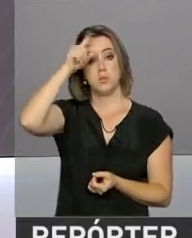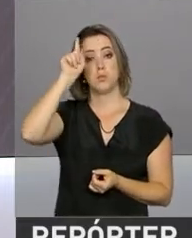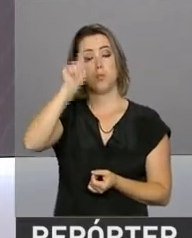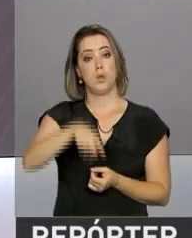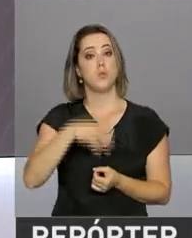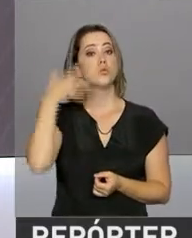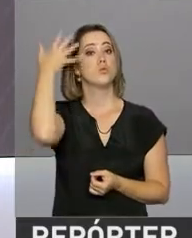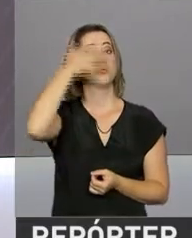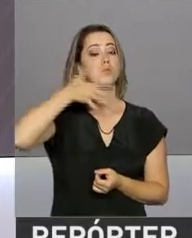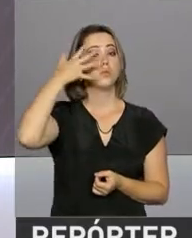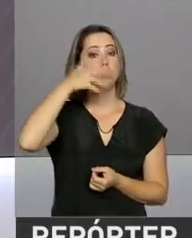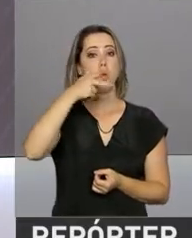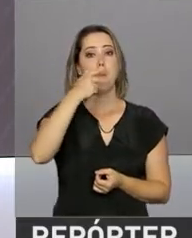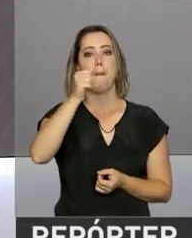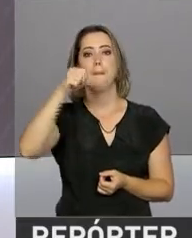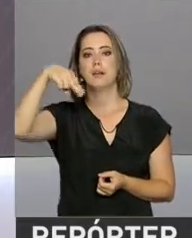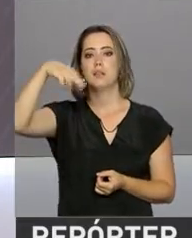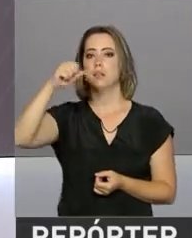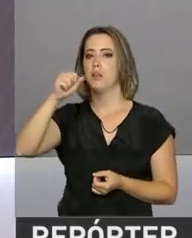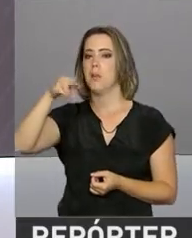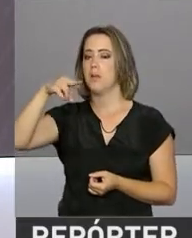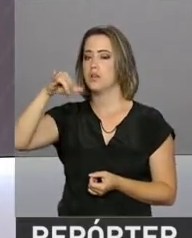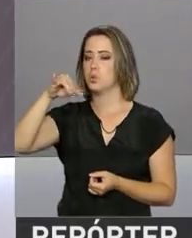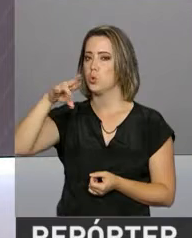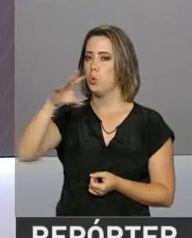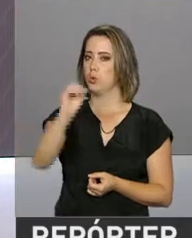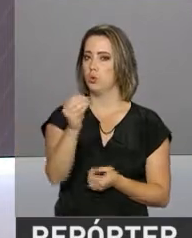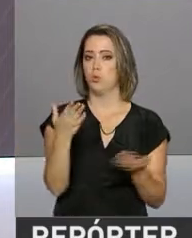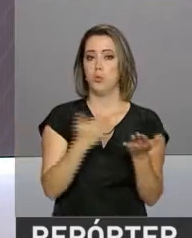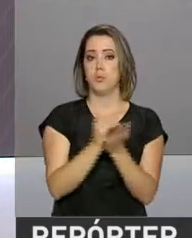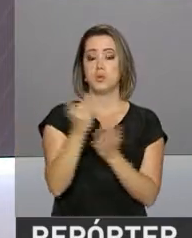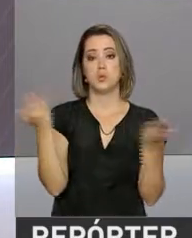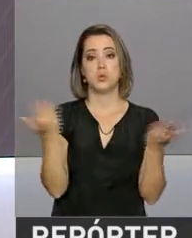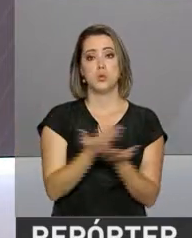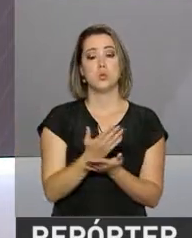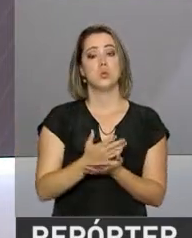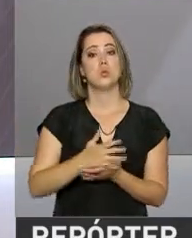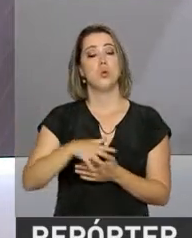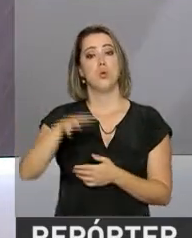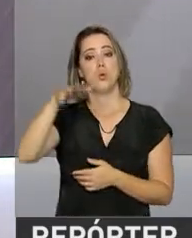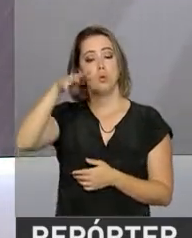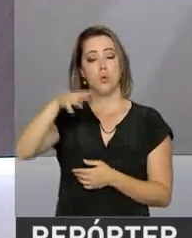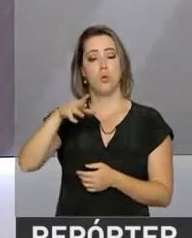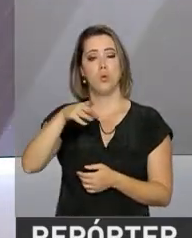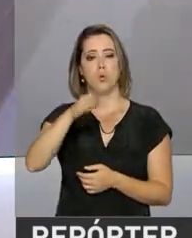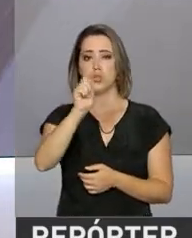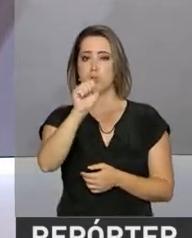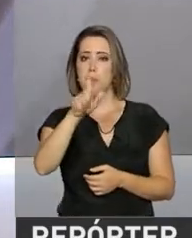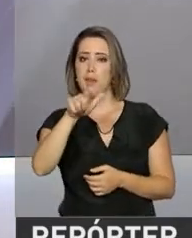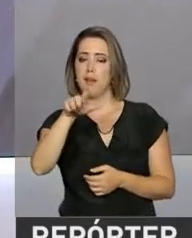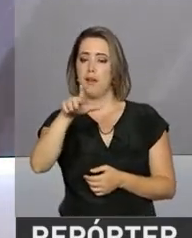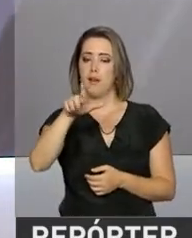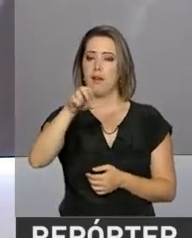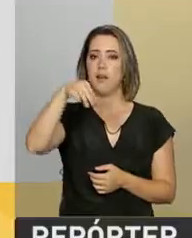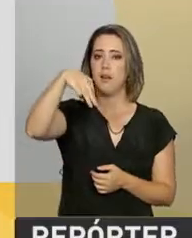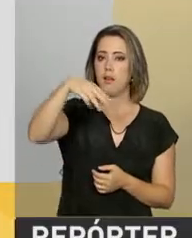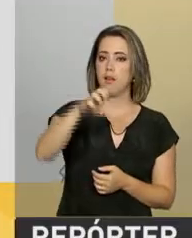Proteção Social, que começou hoje em Belém, no Pará. O repórter João Pedro Neto tem por telefone outras